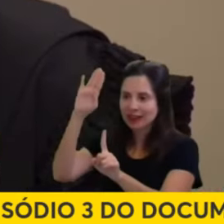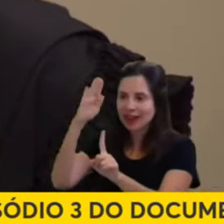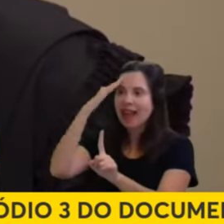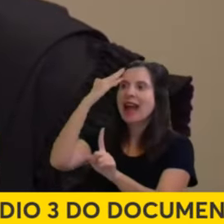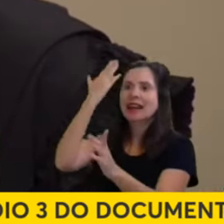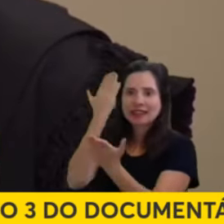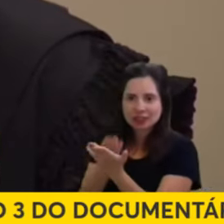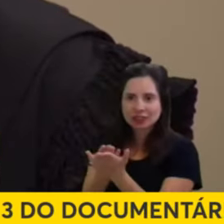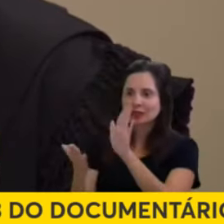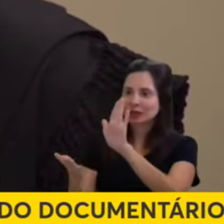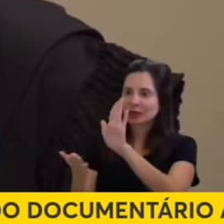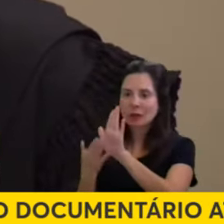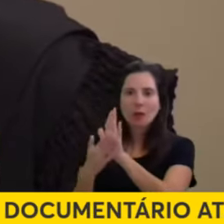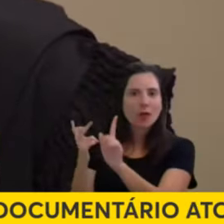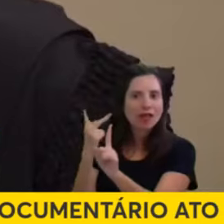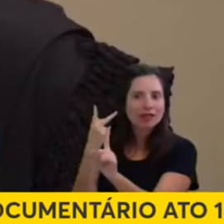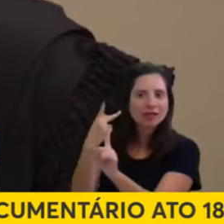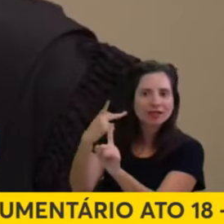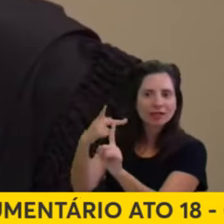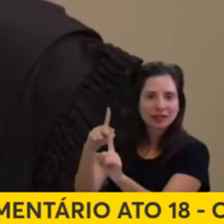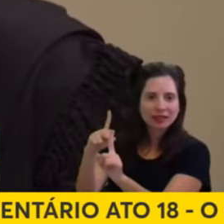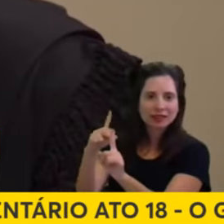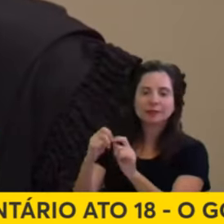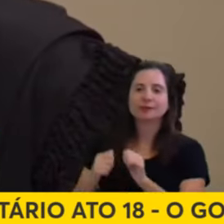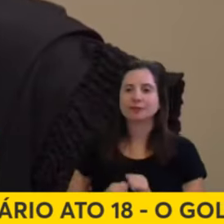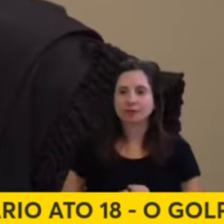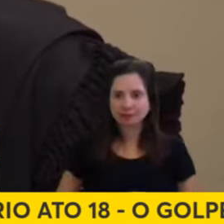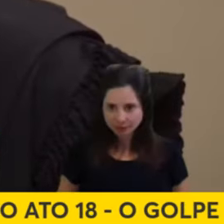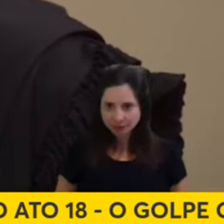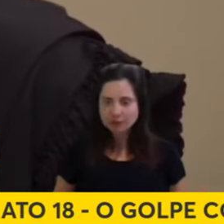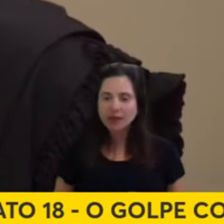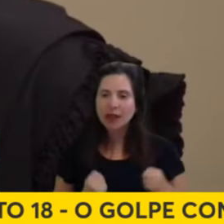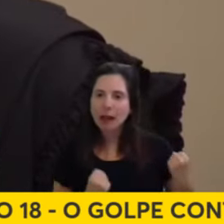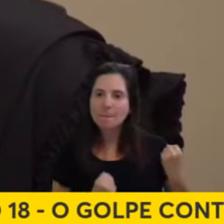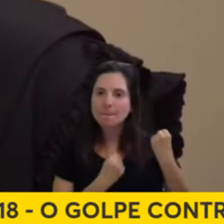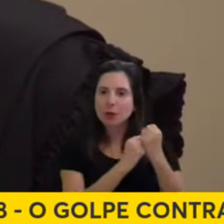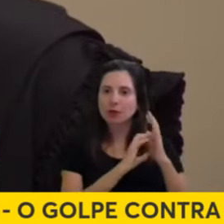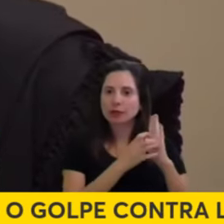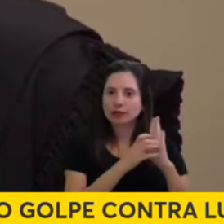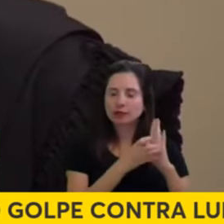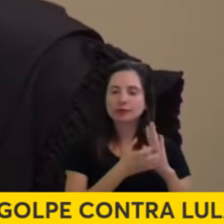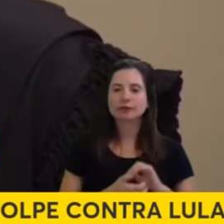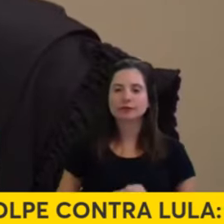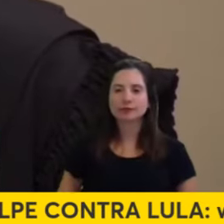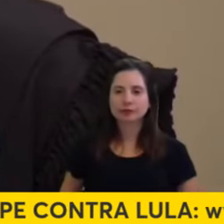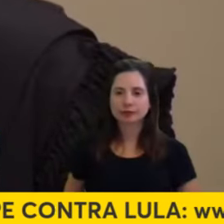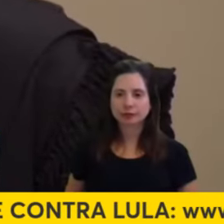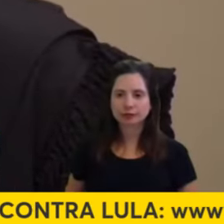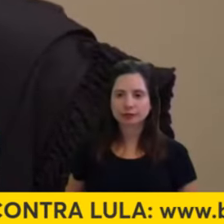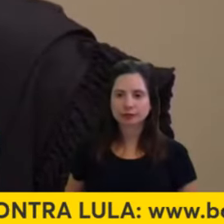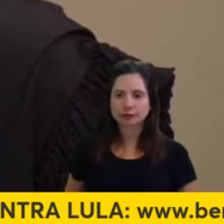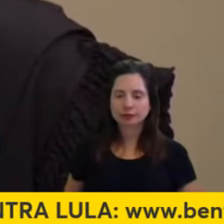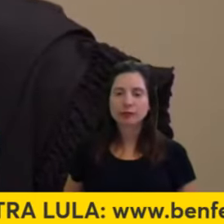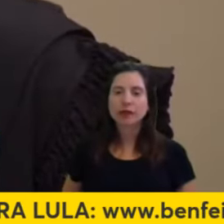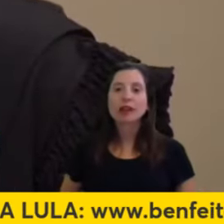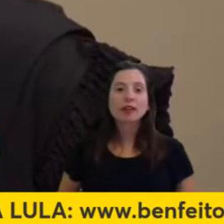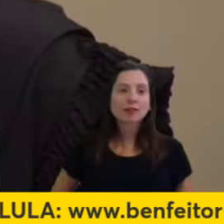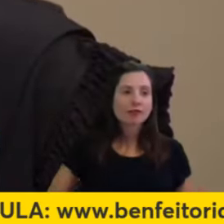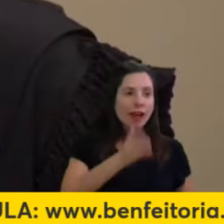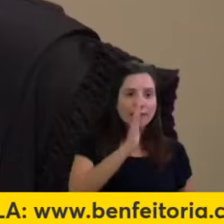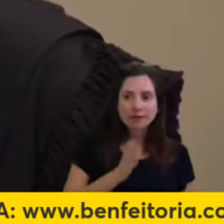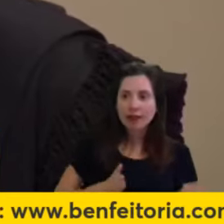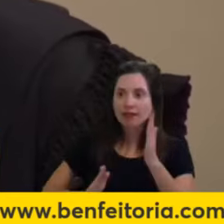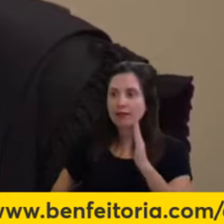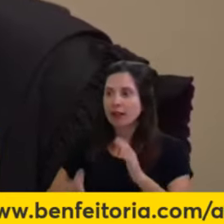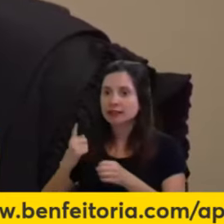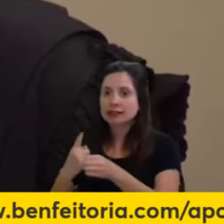ideia isso exige estrutura de campanha auxílio dos partidos visitas à cidades etc